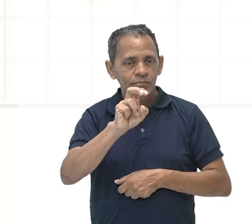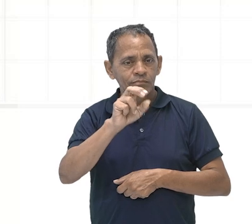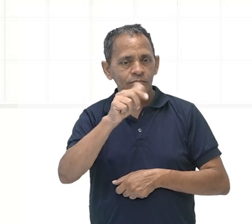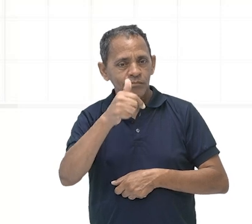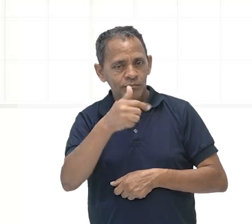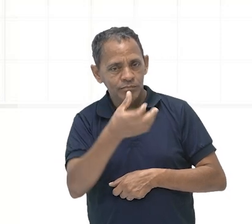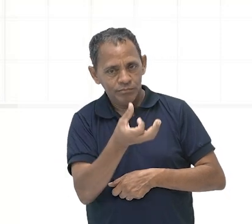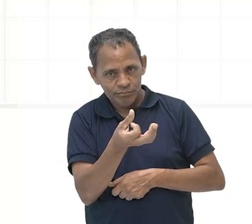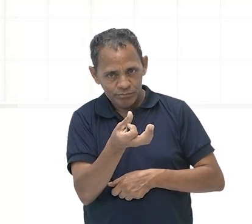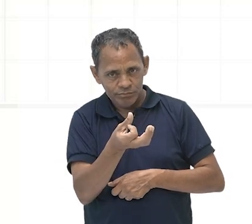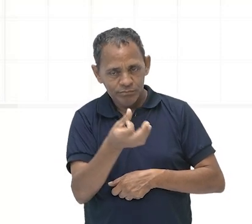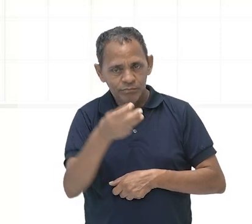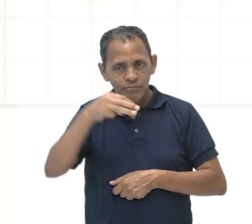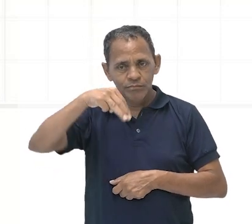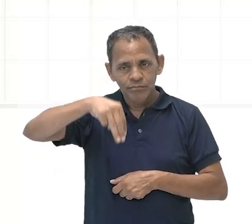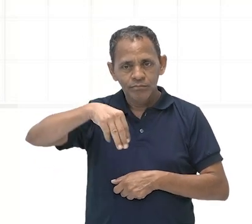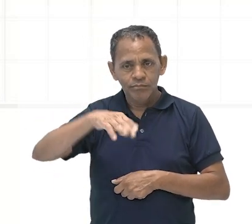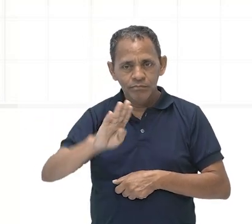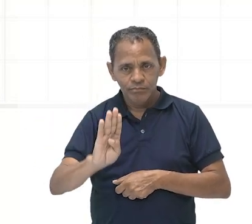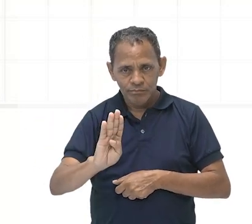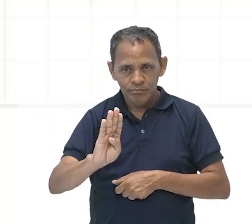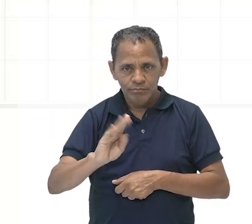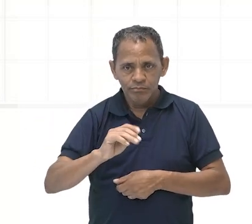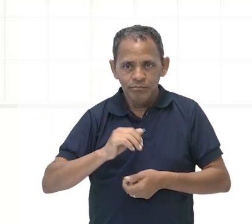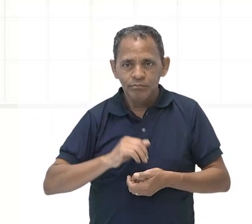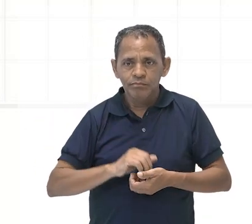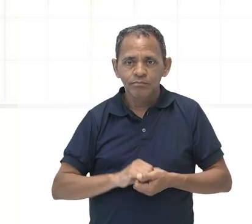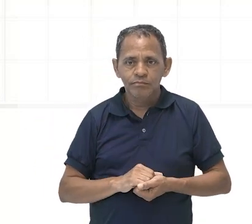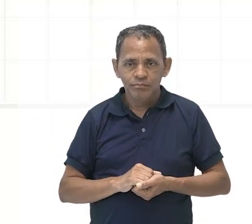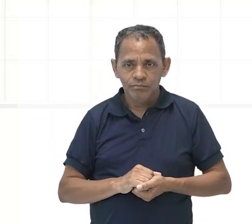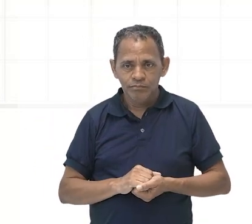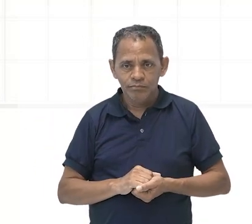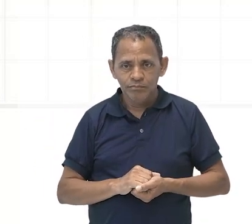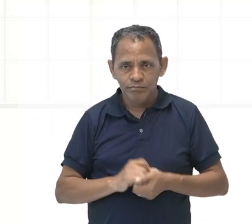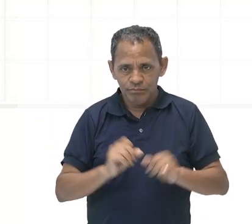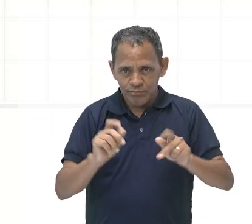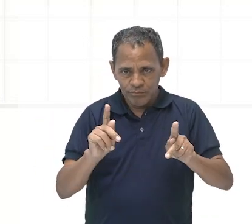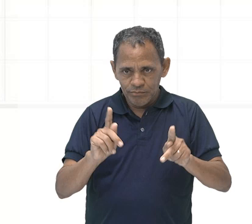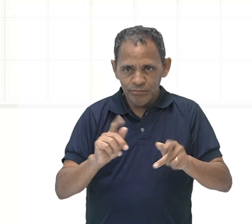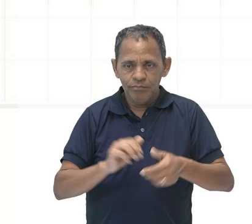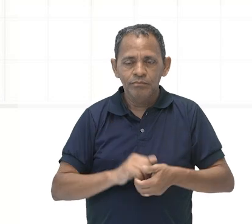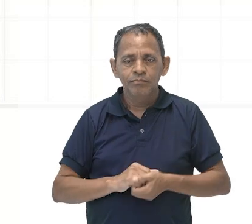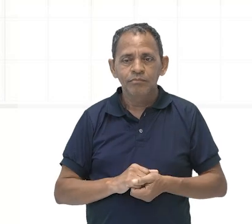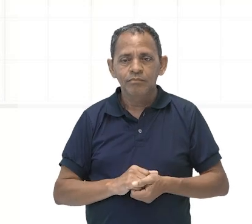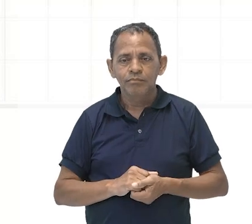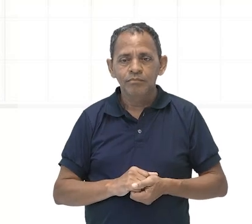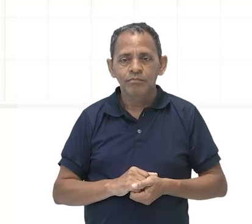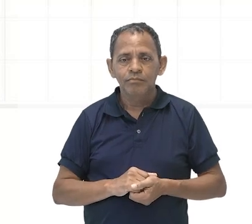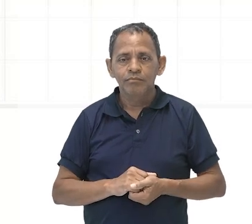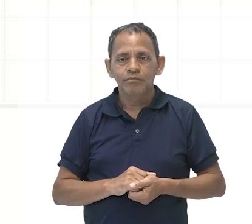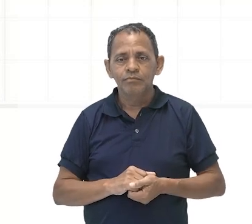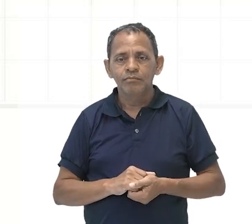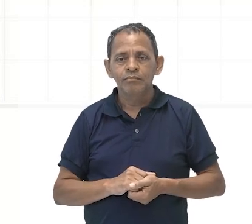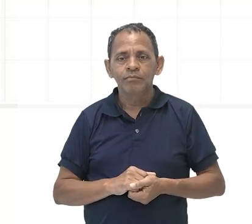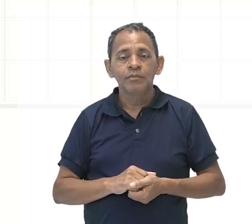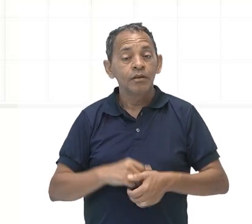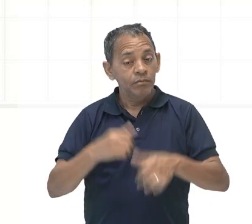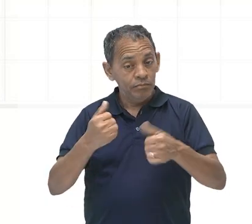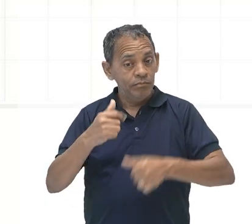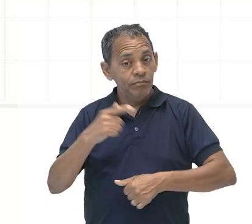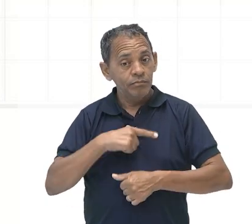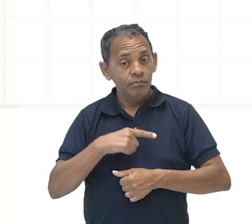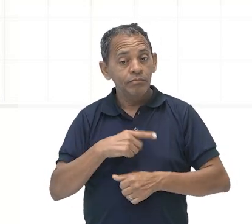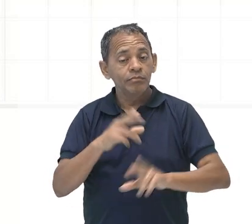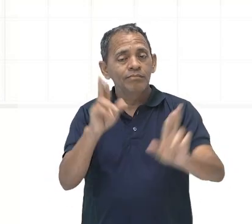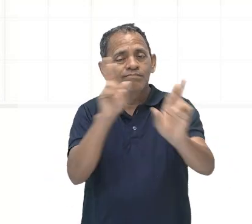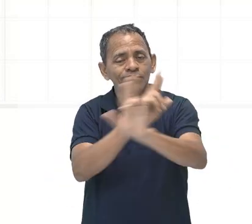1.048.576 megabytes. Tudo bem? Então, eu tenho que ter essas